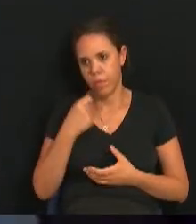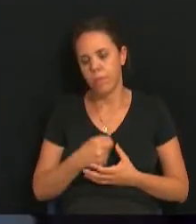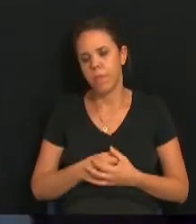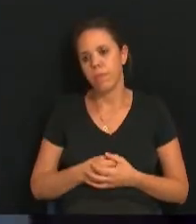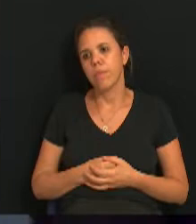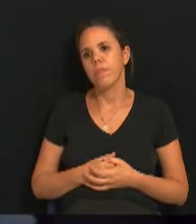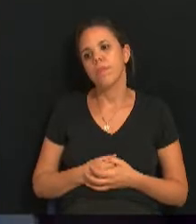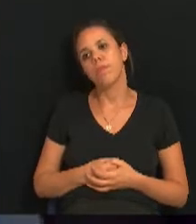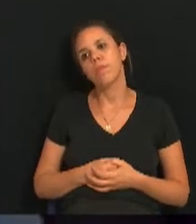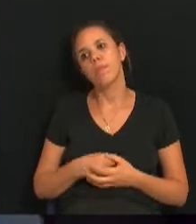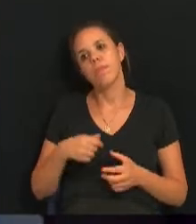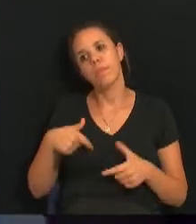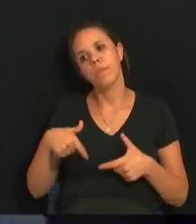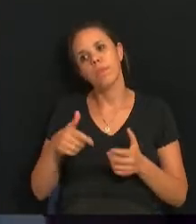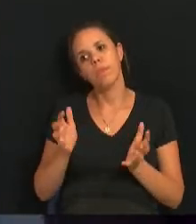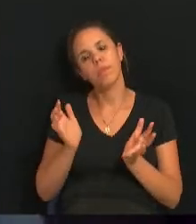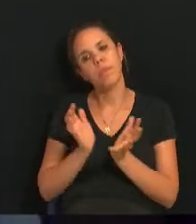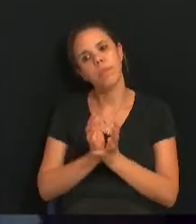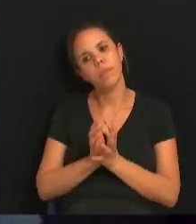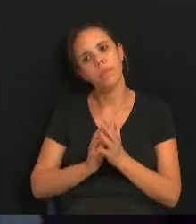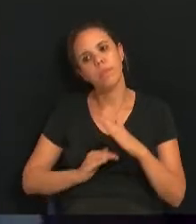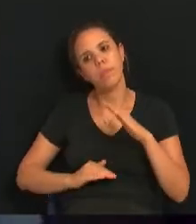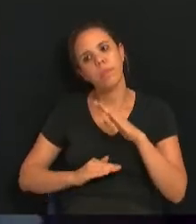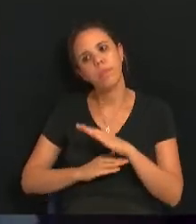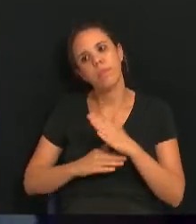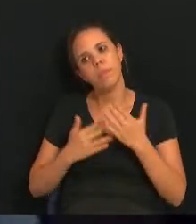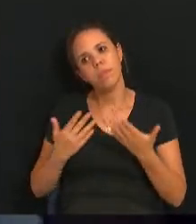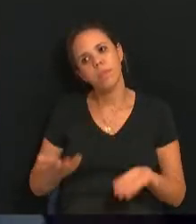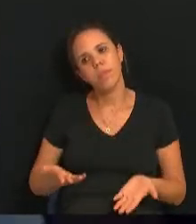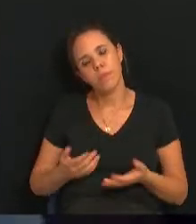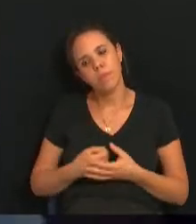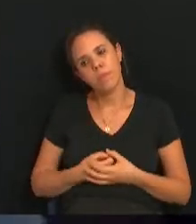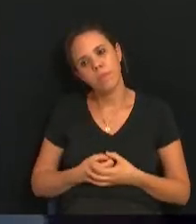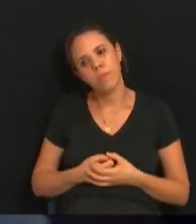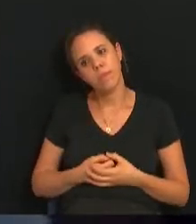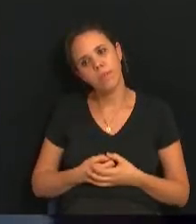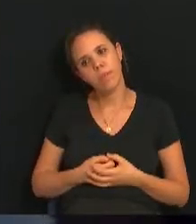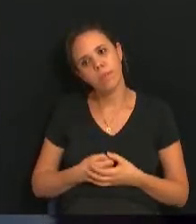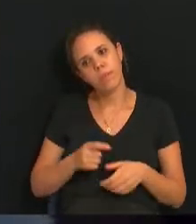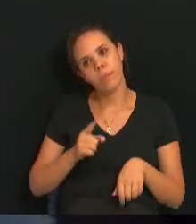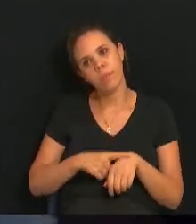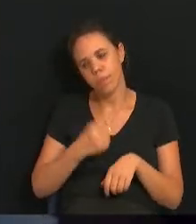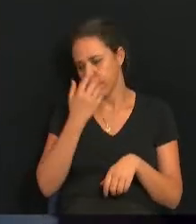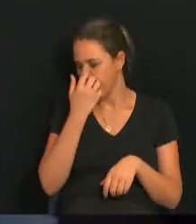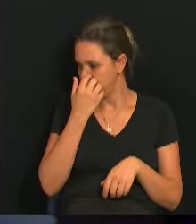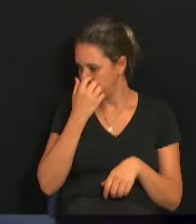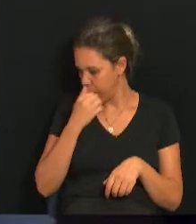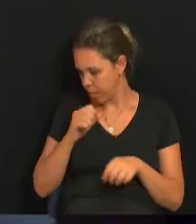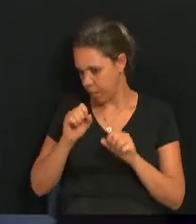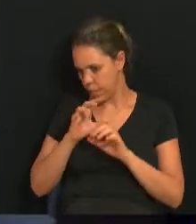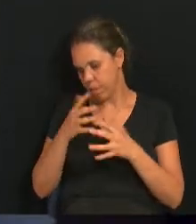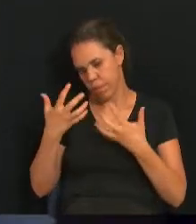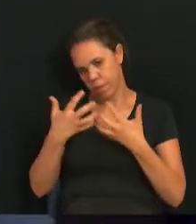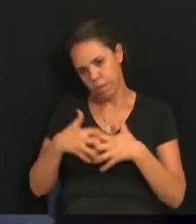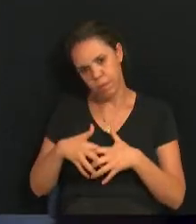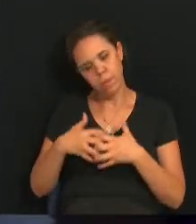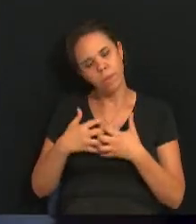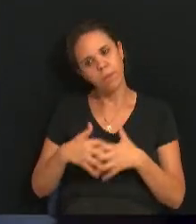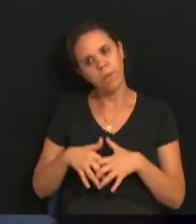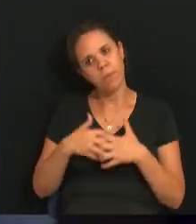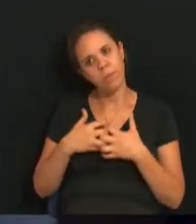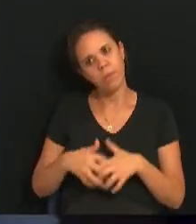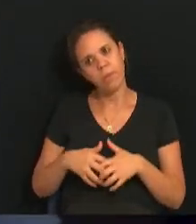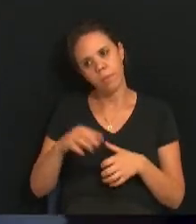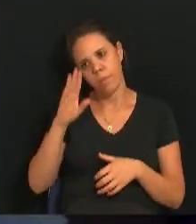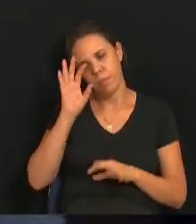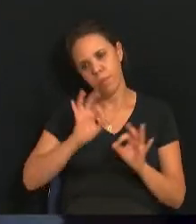o trabalho da comissão, do legislativo aqui, mas também seja momento da gente poder vislumbrar um aprimoramento